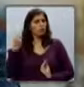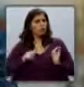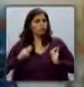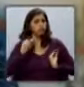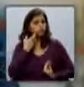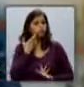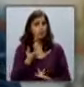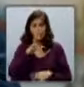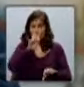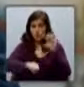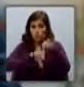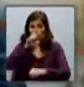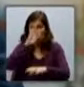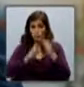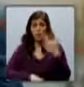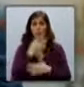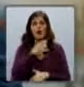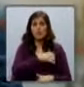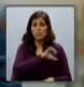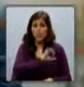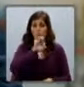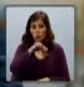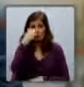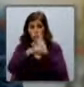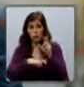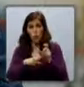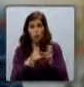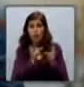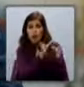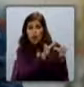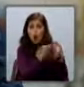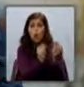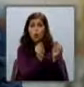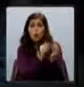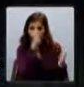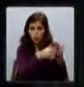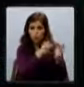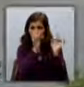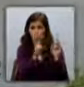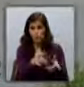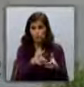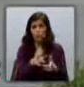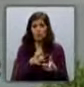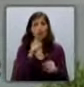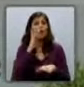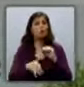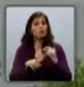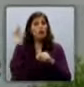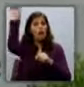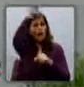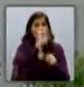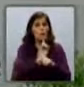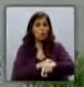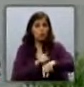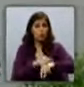Foram detidos na última madrugada em Espanha 8 presumíveis membros de uma célula jihadista. A operação antiterrorismo decorreu em simultâneo em várias cidades.